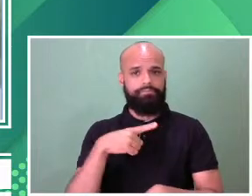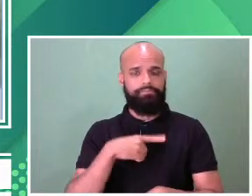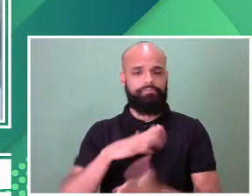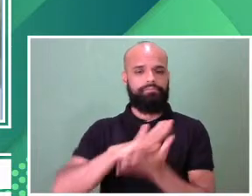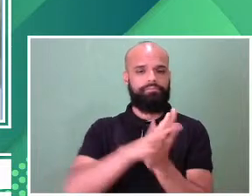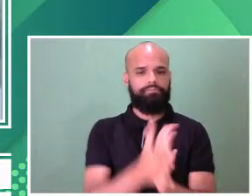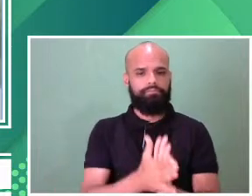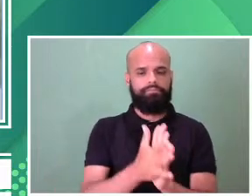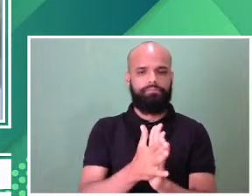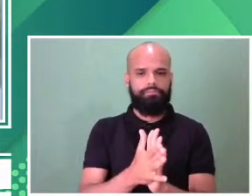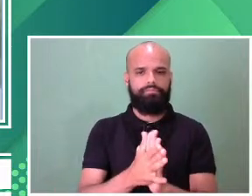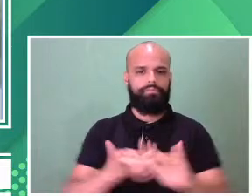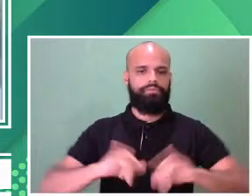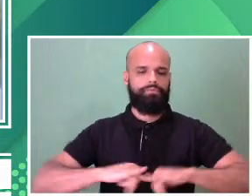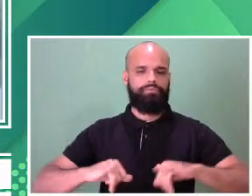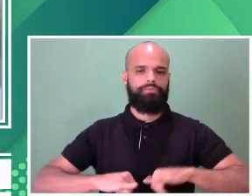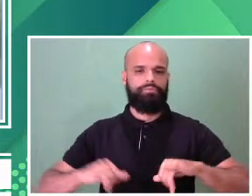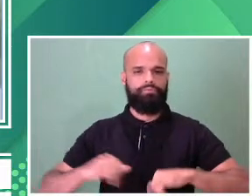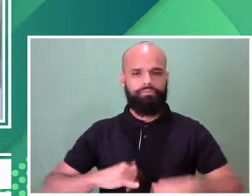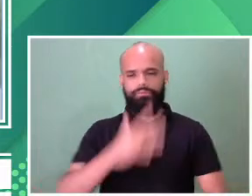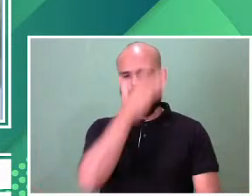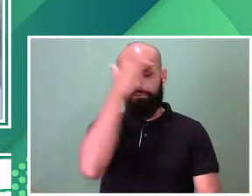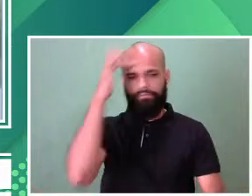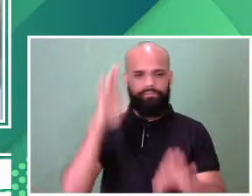pelos humanos e pelos não humanos.